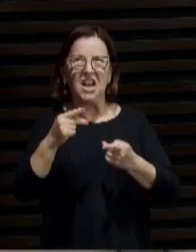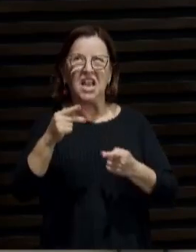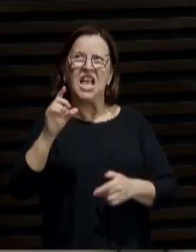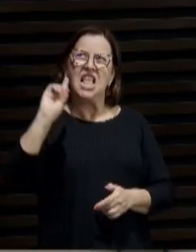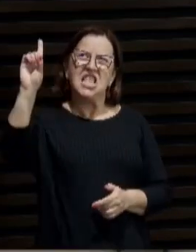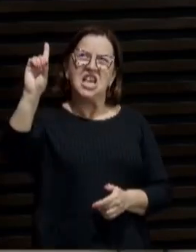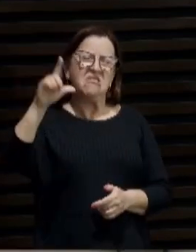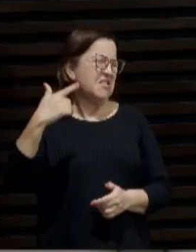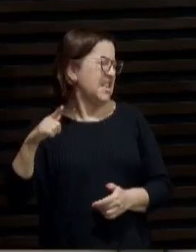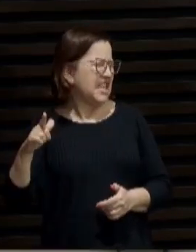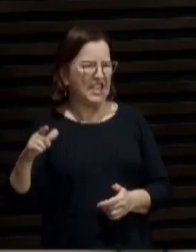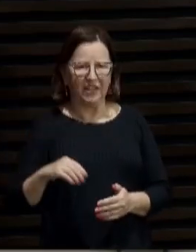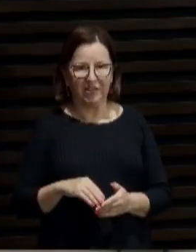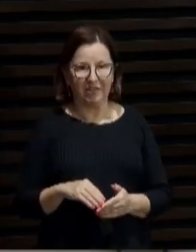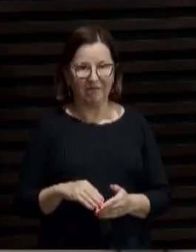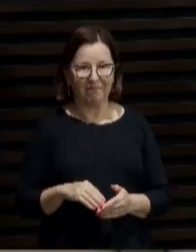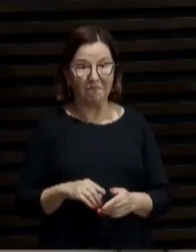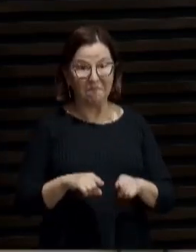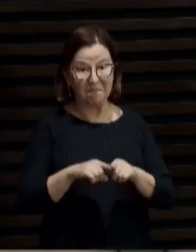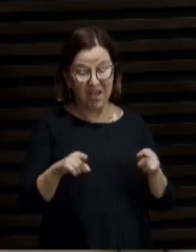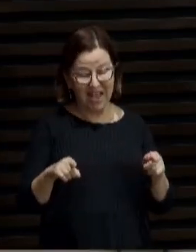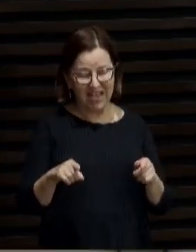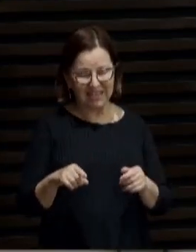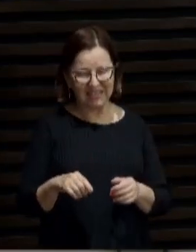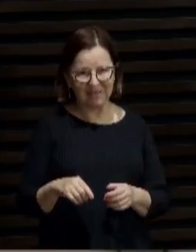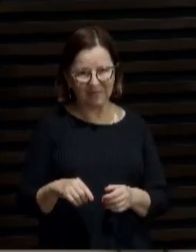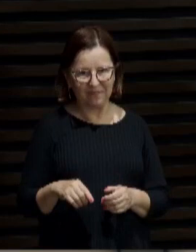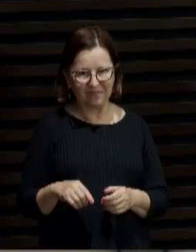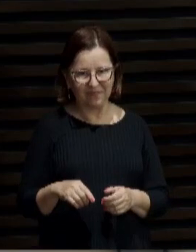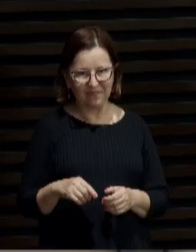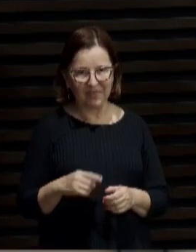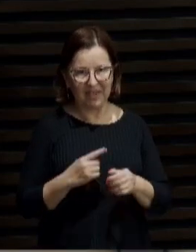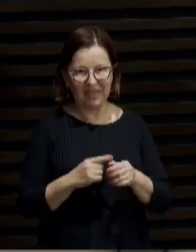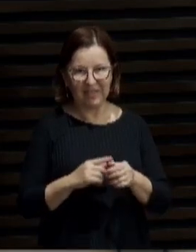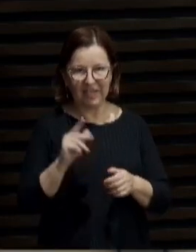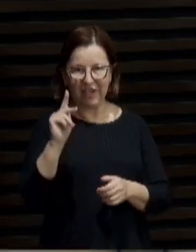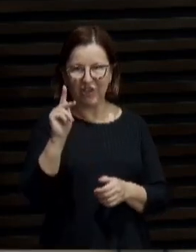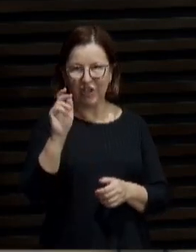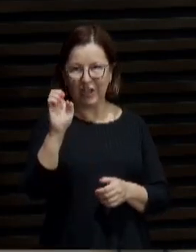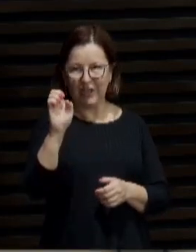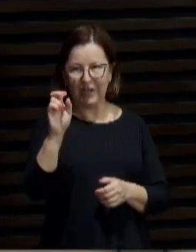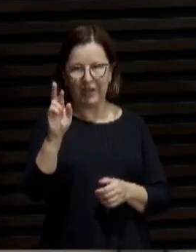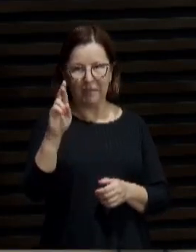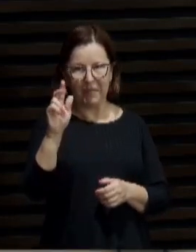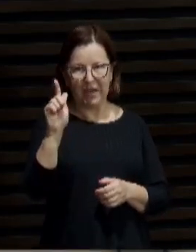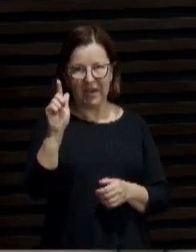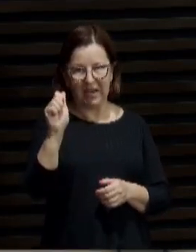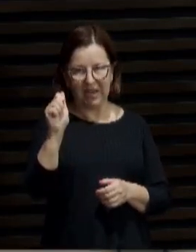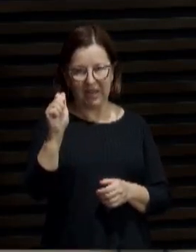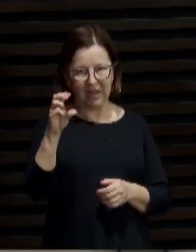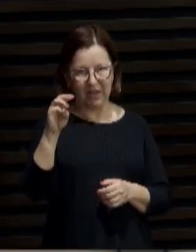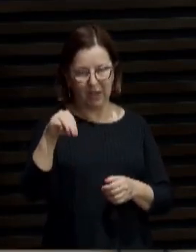cidade intelectualizada, mas pouco dada ao estudo da palavra. E assim ela se tornou alvo